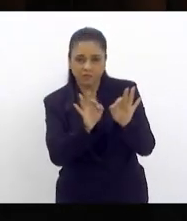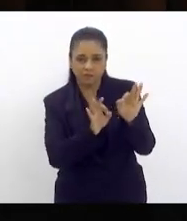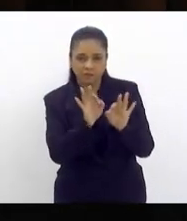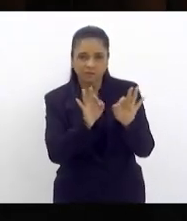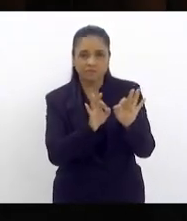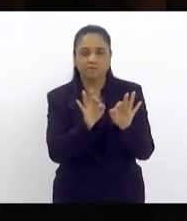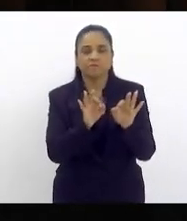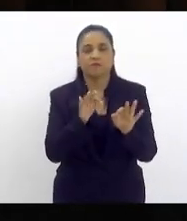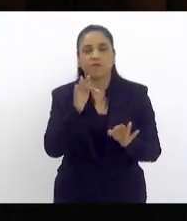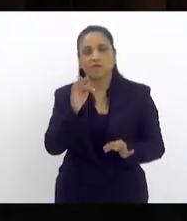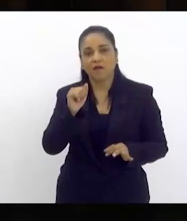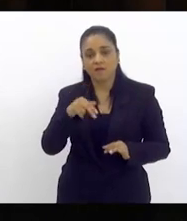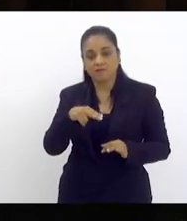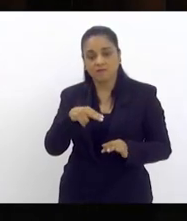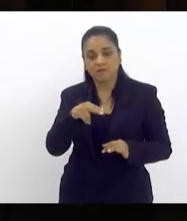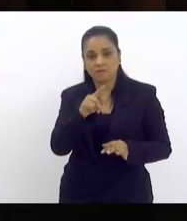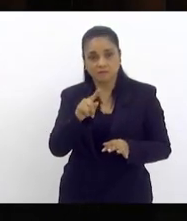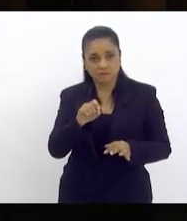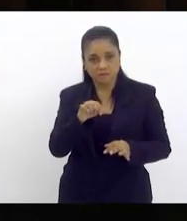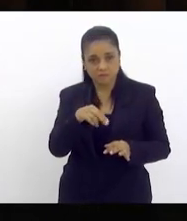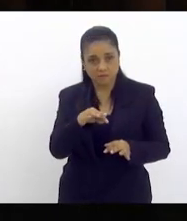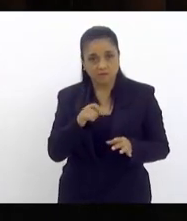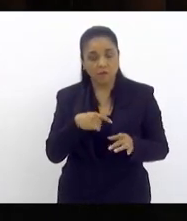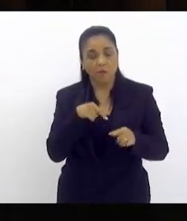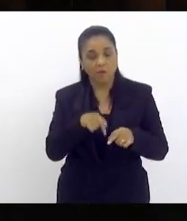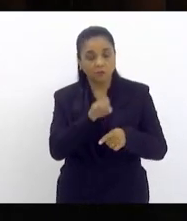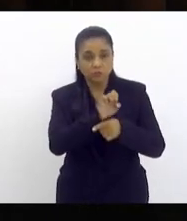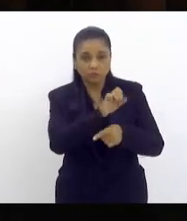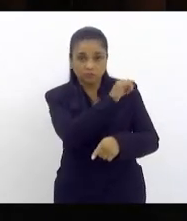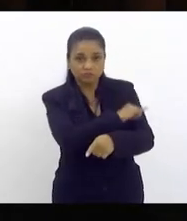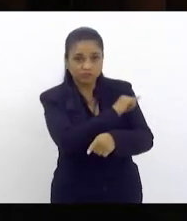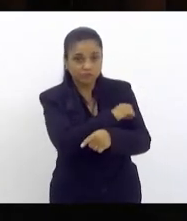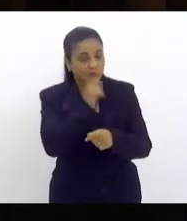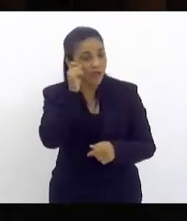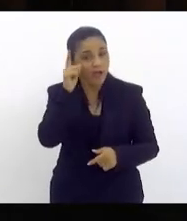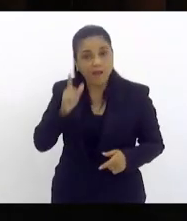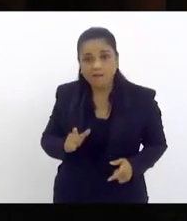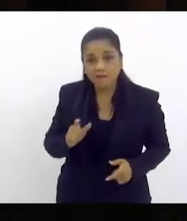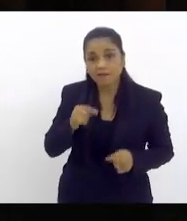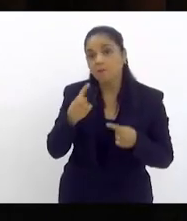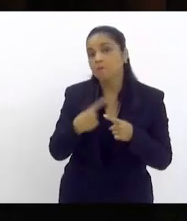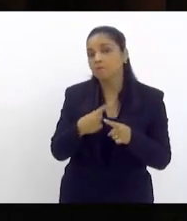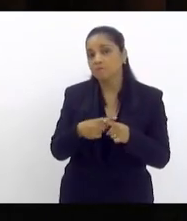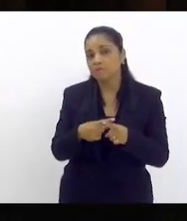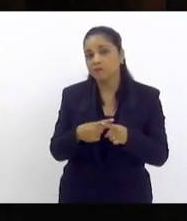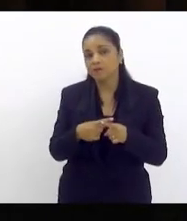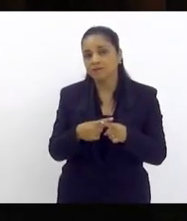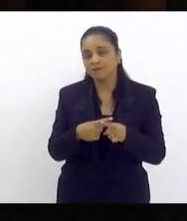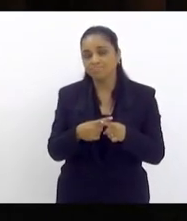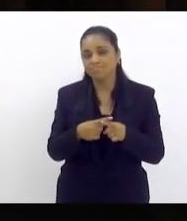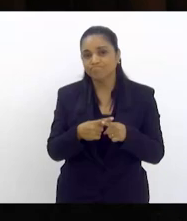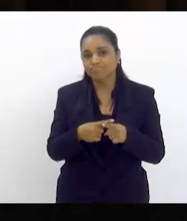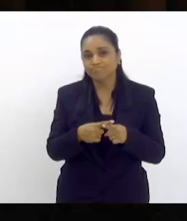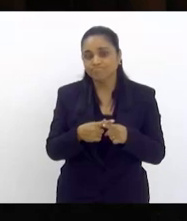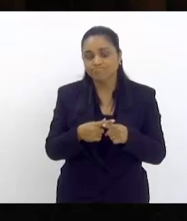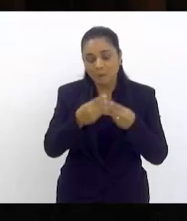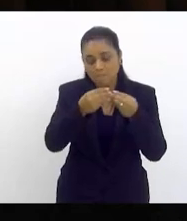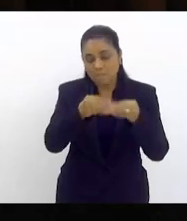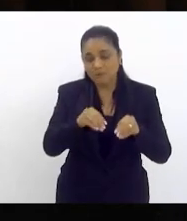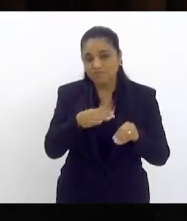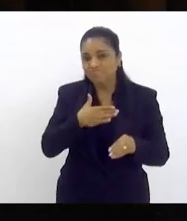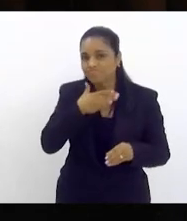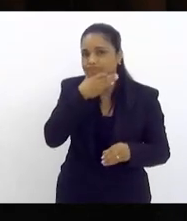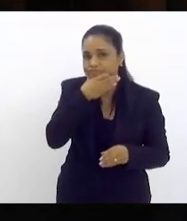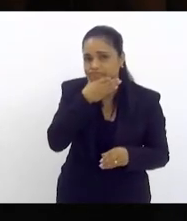fiscal do Estado do Rio de Janeiro está em alerta. Em alerta porque está na beira de um precipício. Por quê?